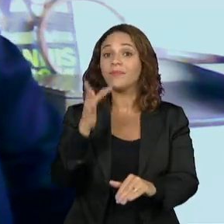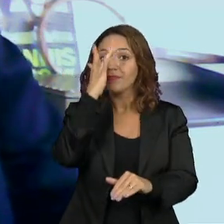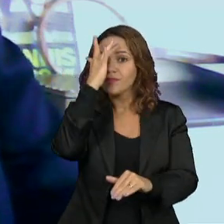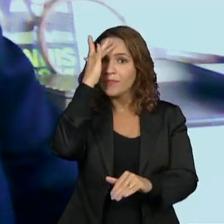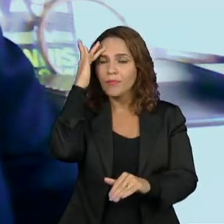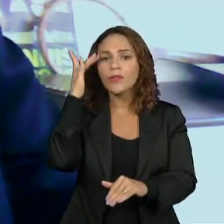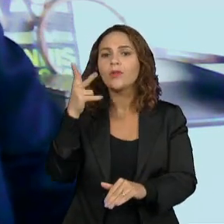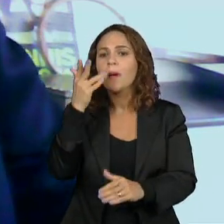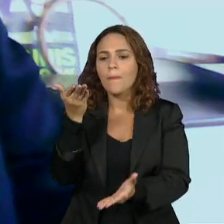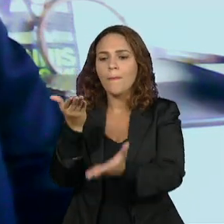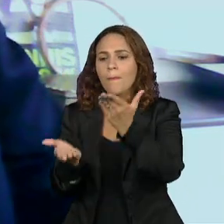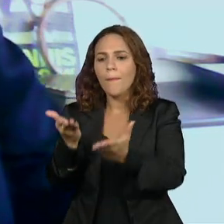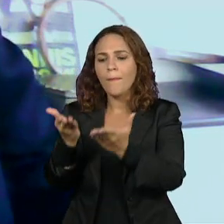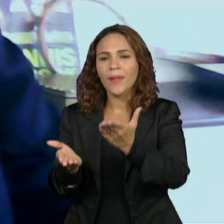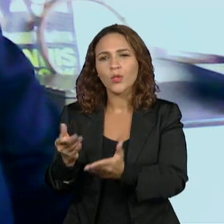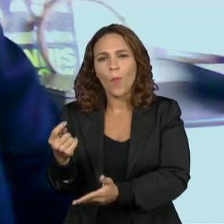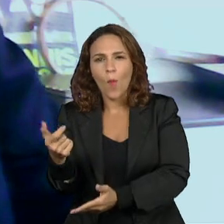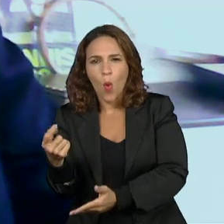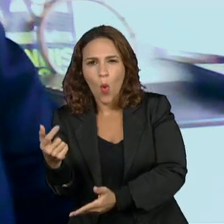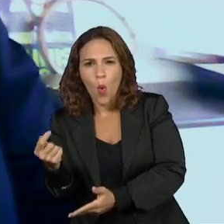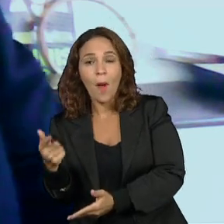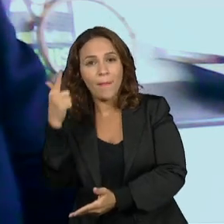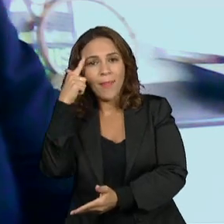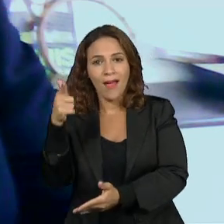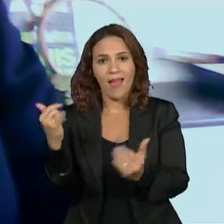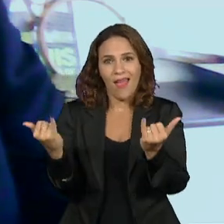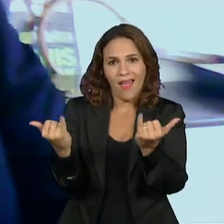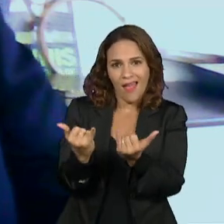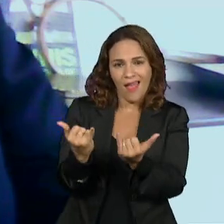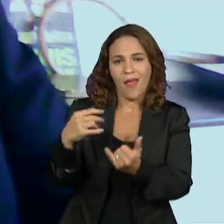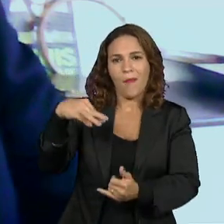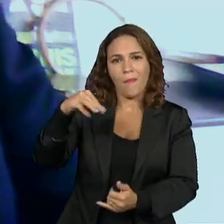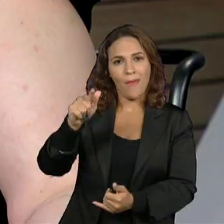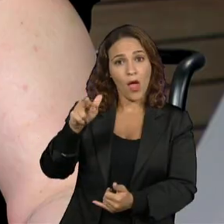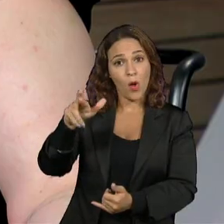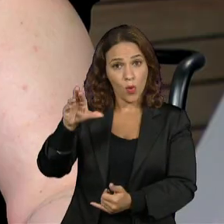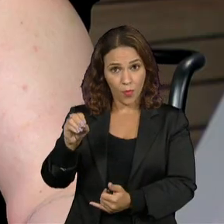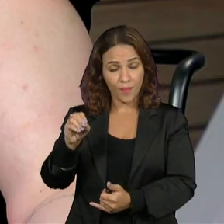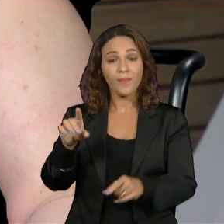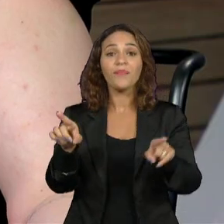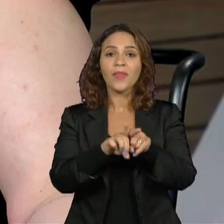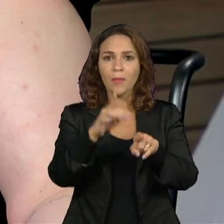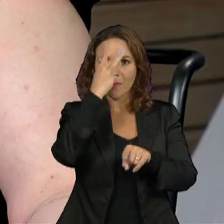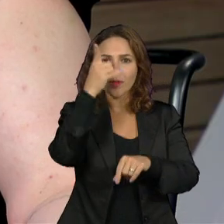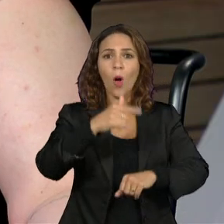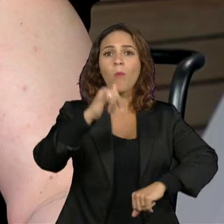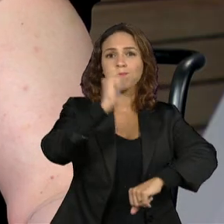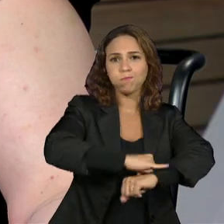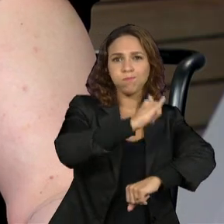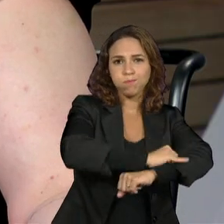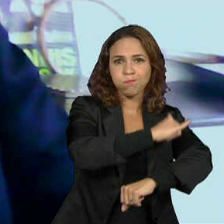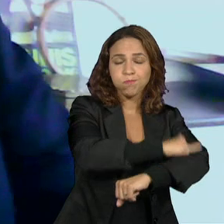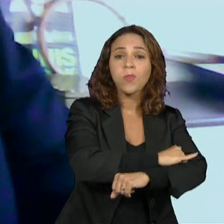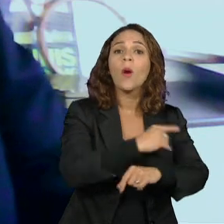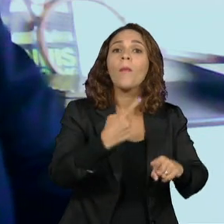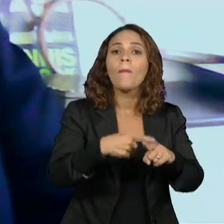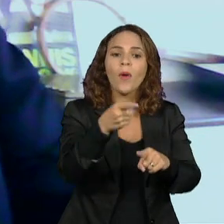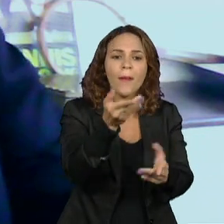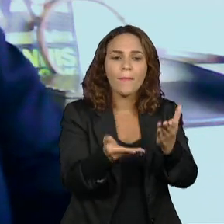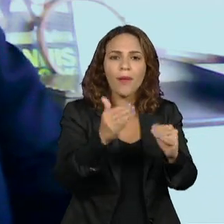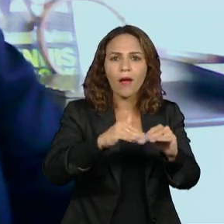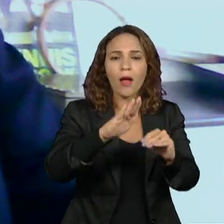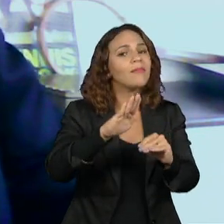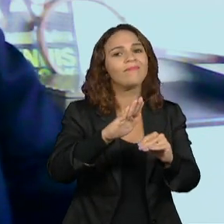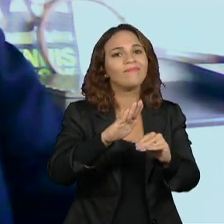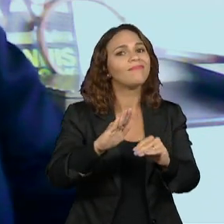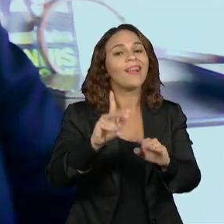peso baixo de pessoas magras e pessoas que têm peso alto de pessoas com obesidade, né? Essas coisas parecem